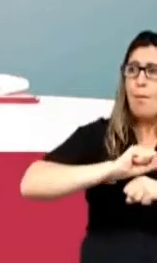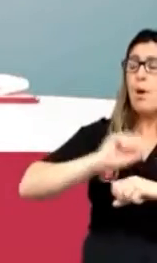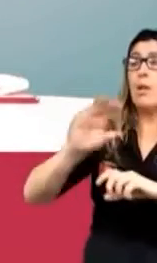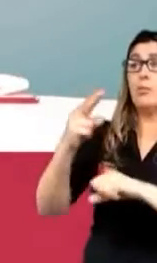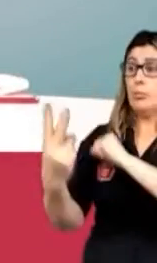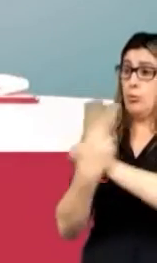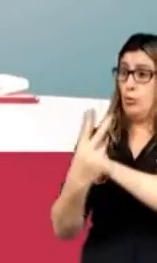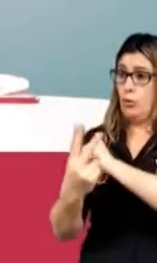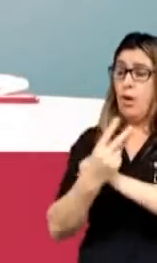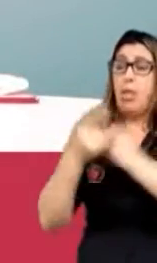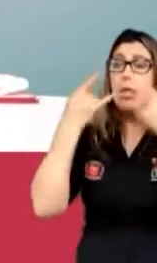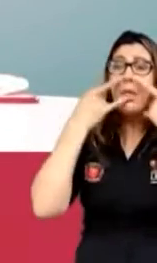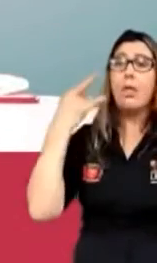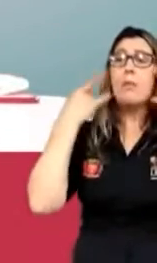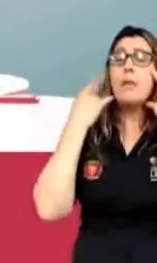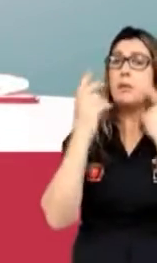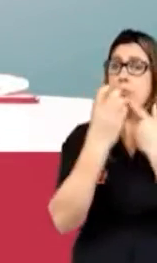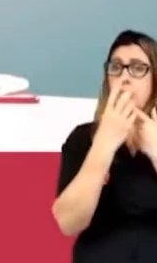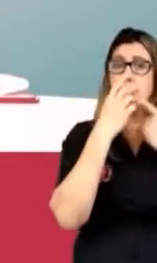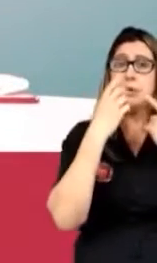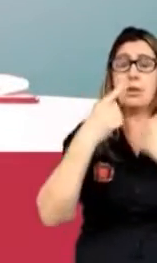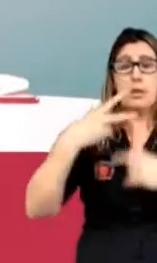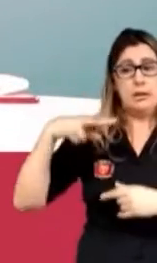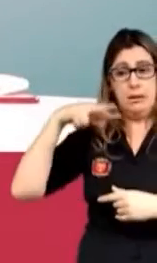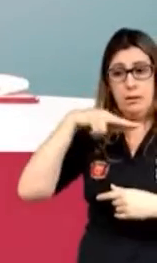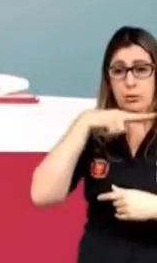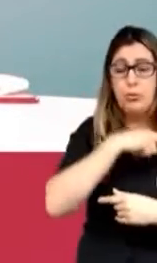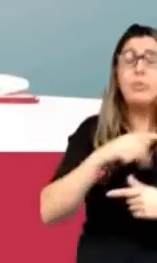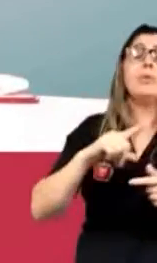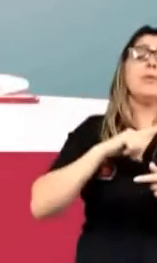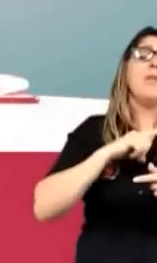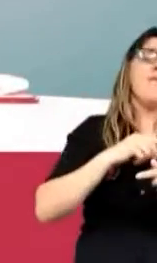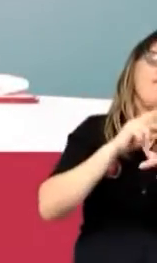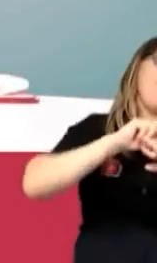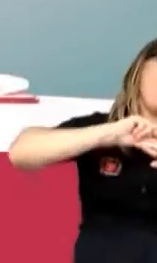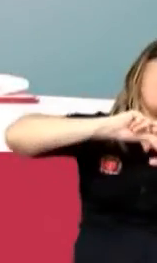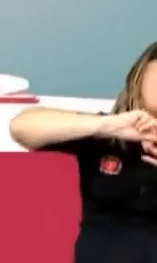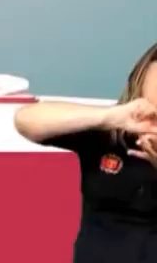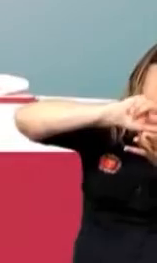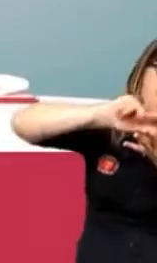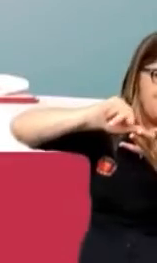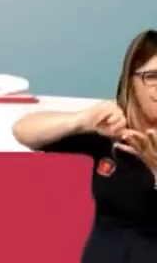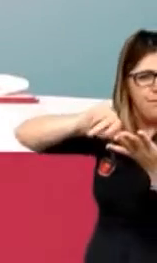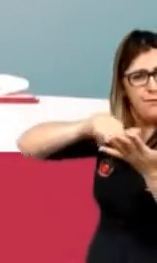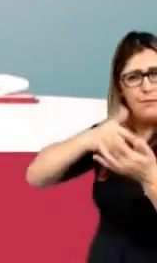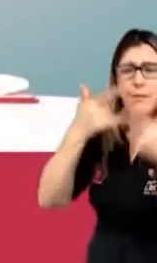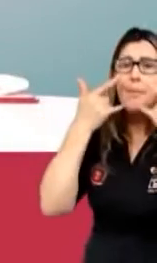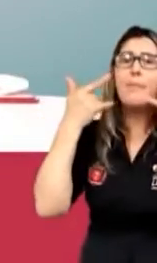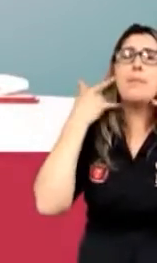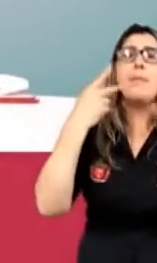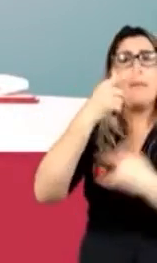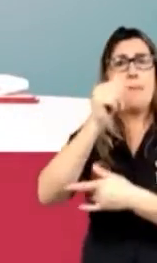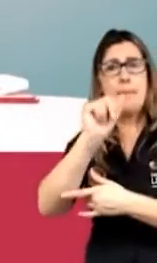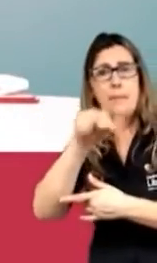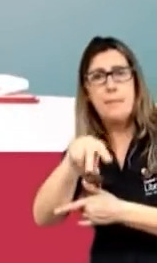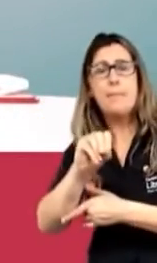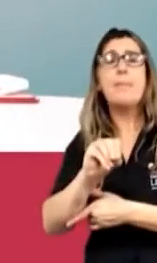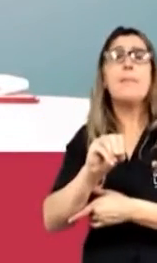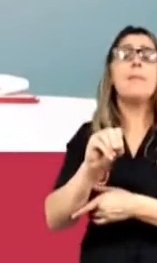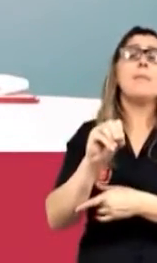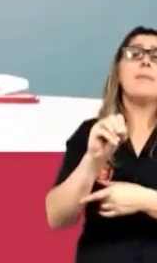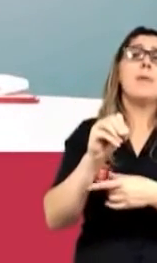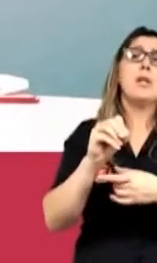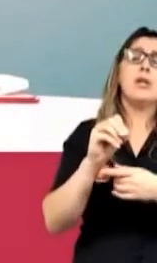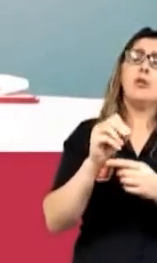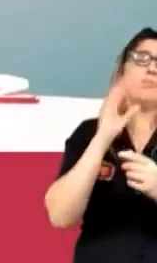geral use máscara de pano, né? Essas bonitas, agora tem um monte de gente fazendo, doando, né? Tem